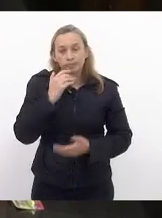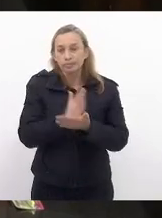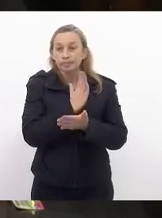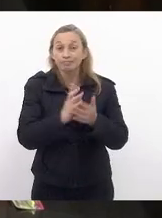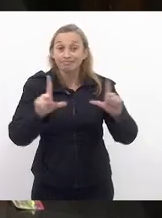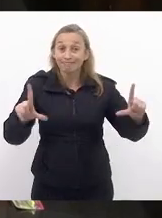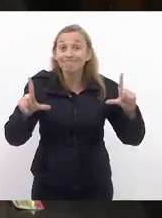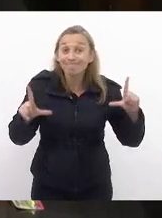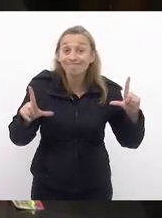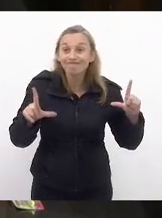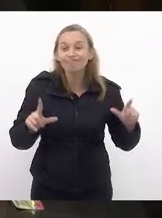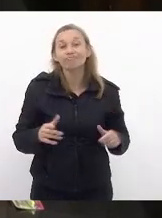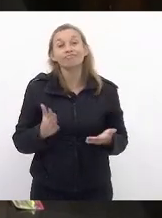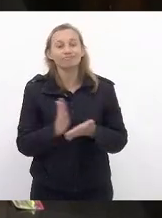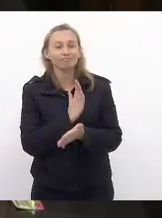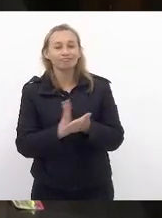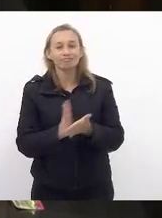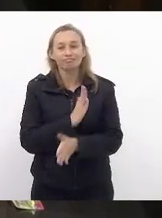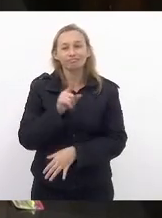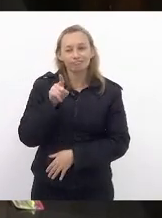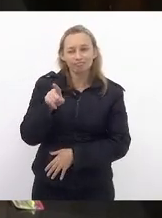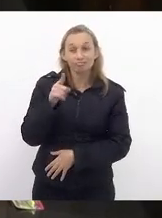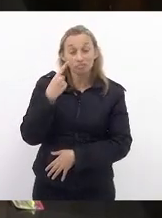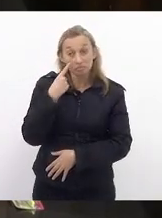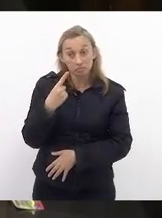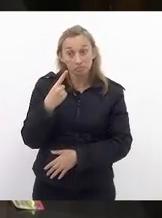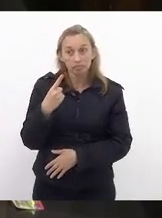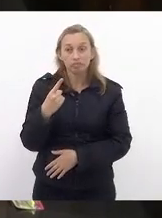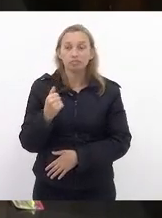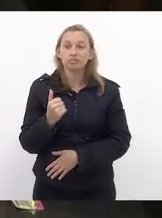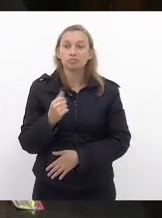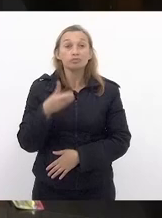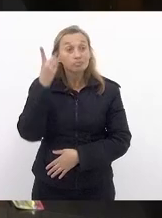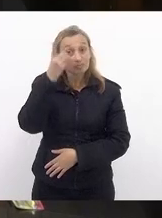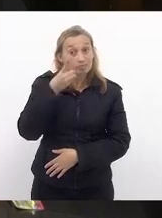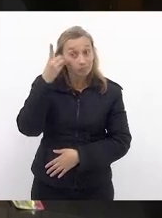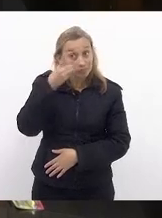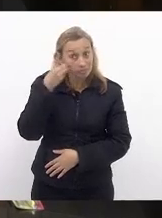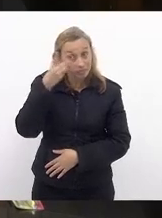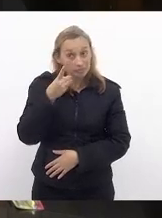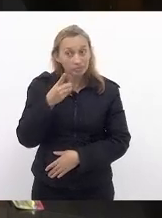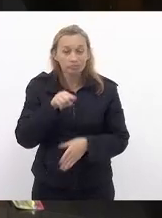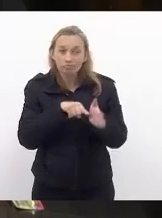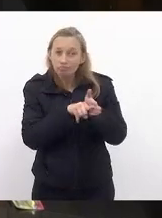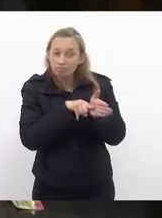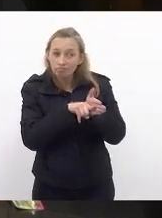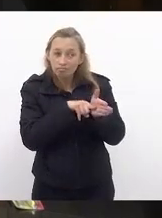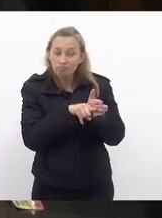ou às vezes que você vê algum deputado fiscalizando